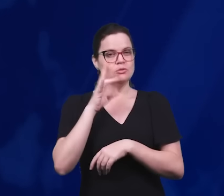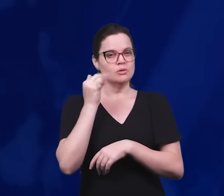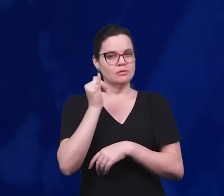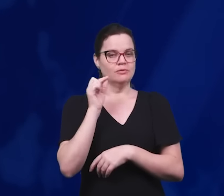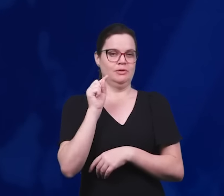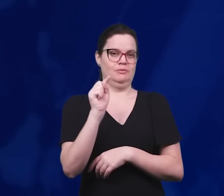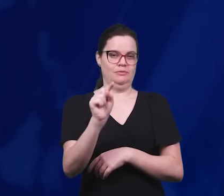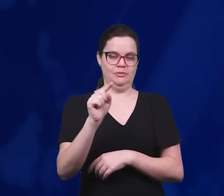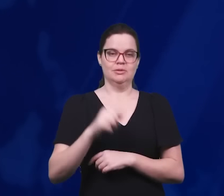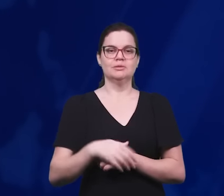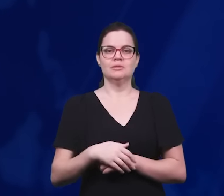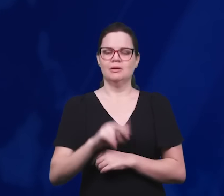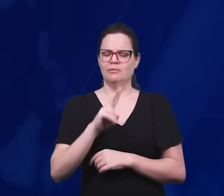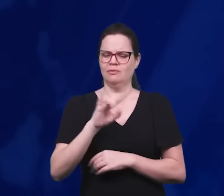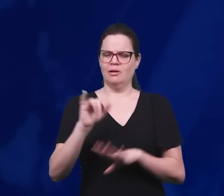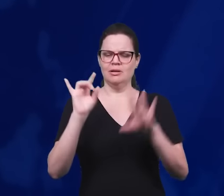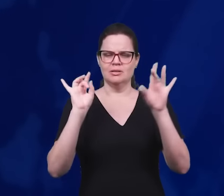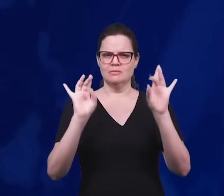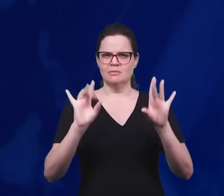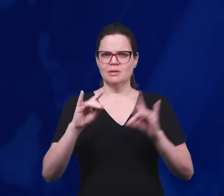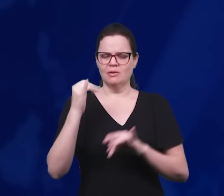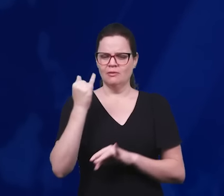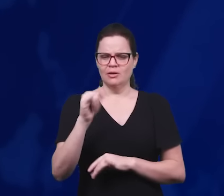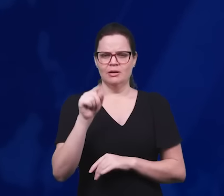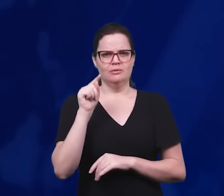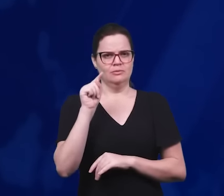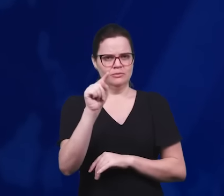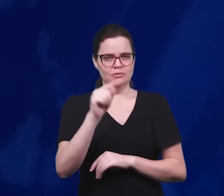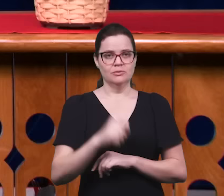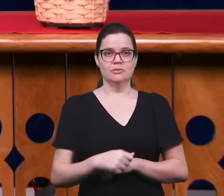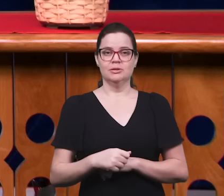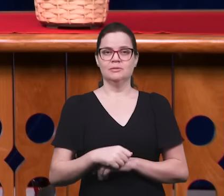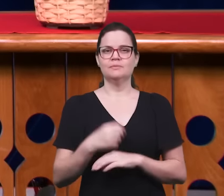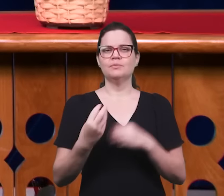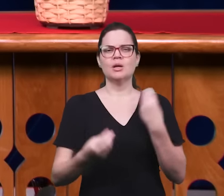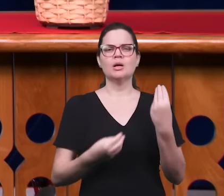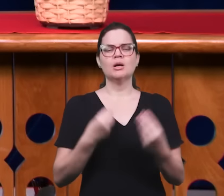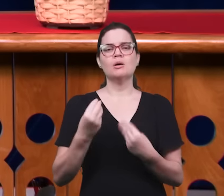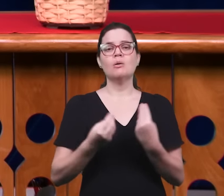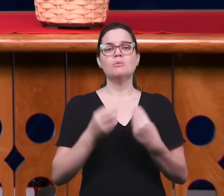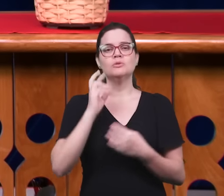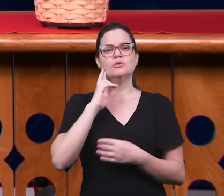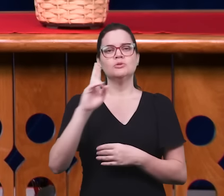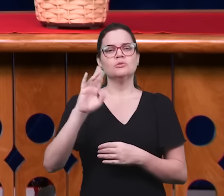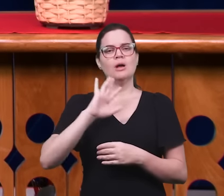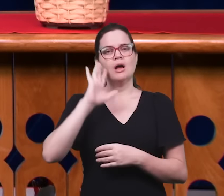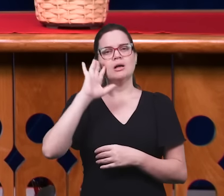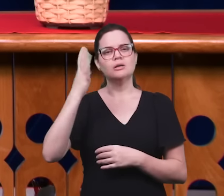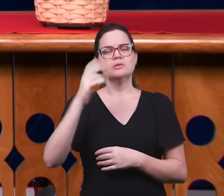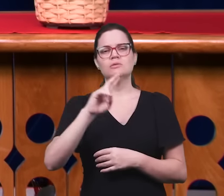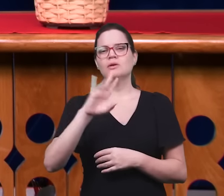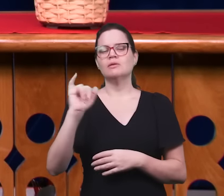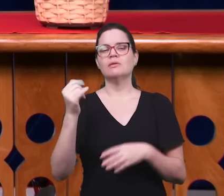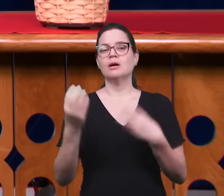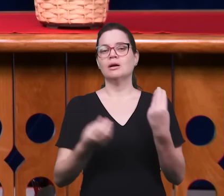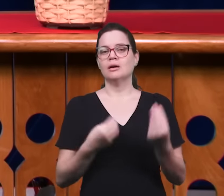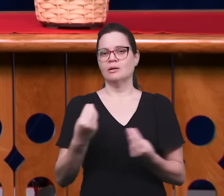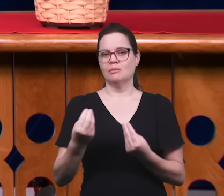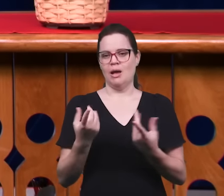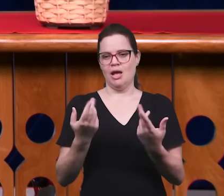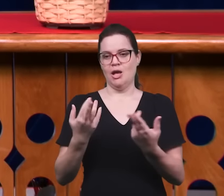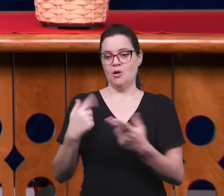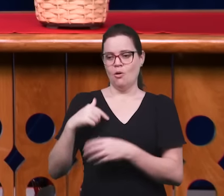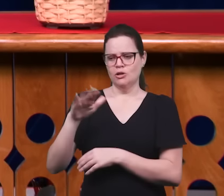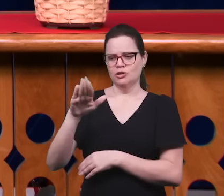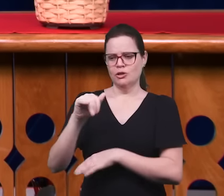quer falar de uma forma especial com a sua vida. E a forma que Ele fala conosco é da mesma